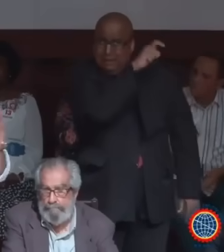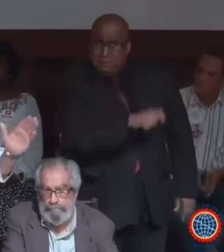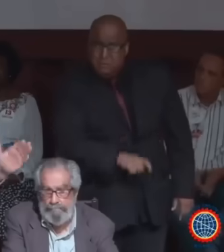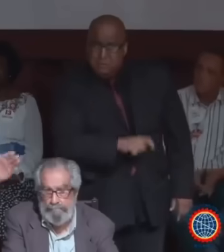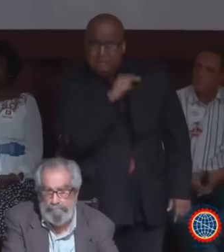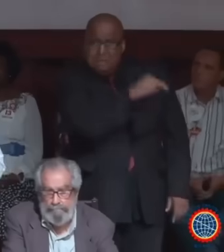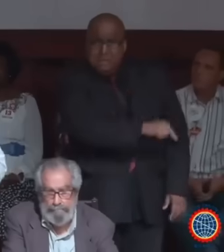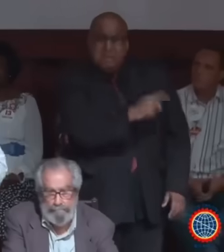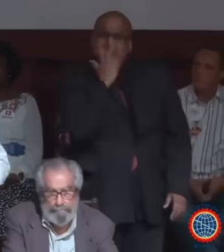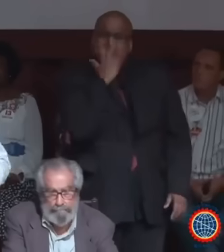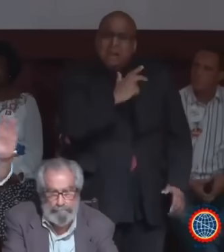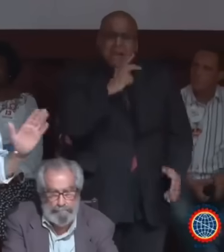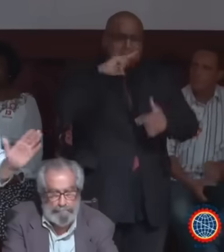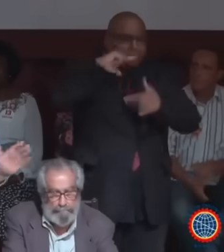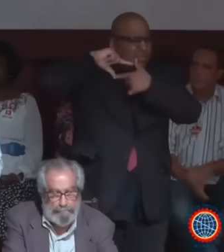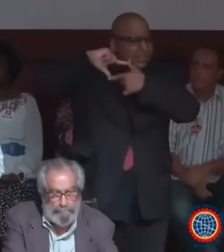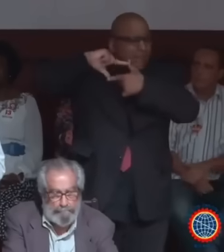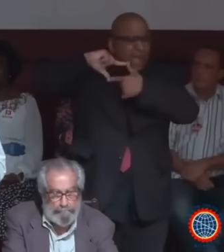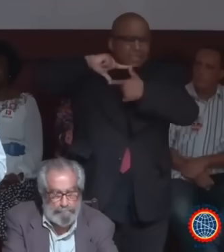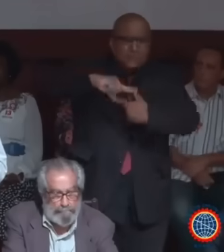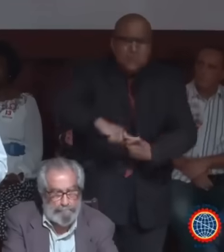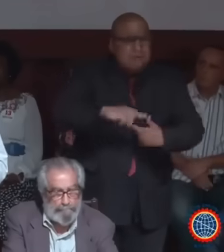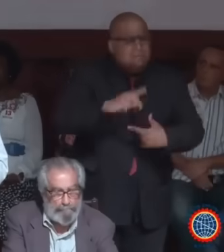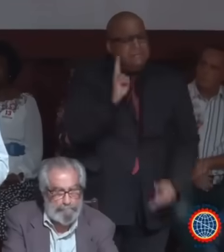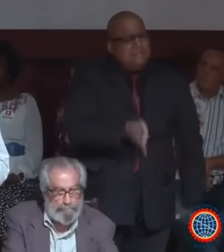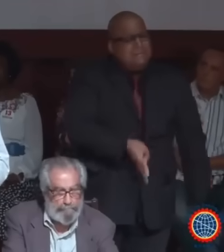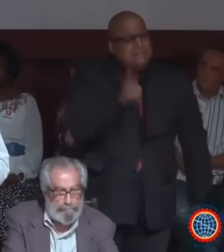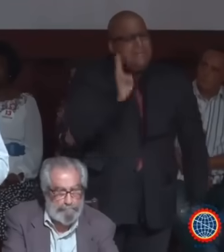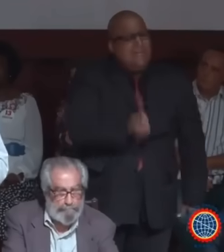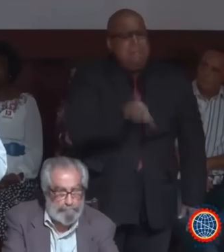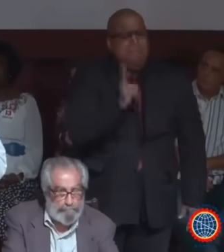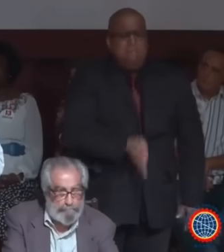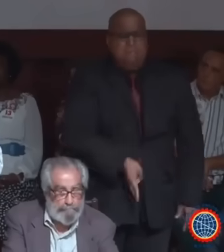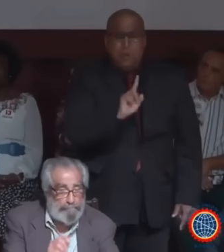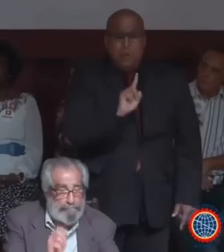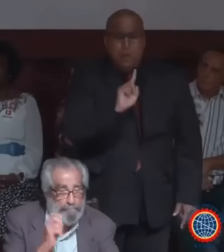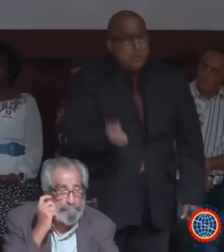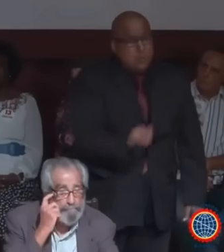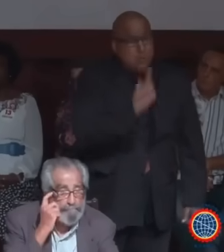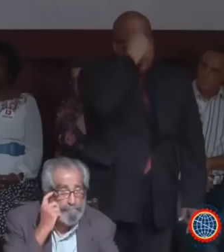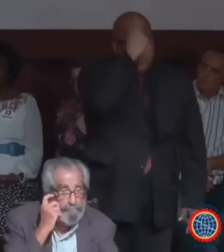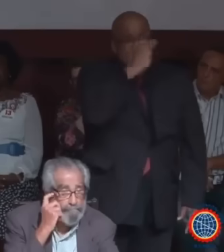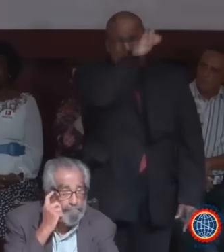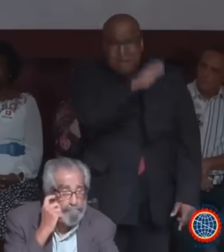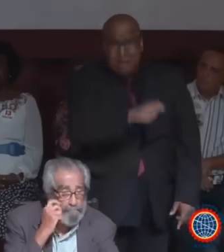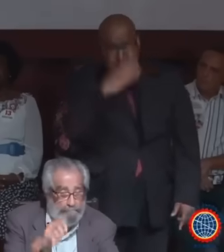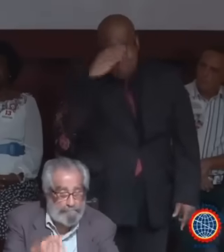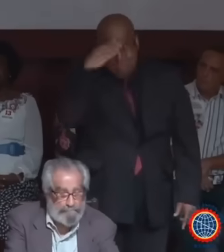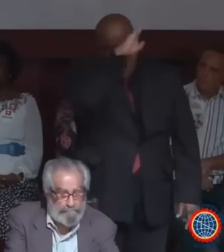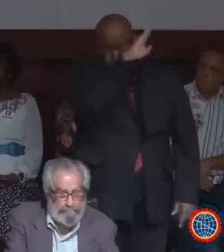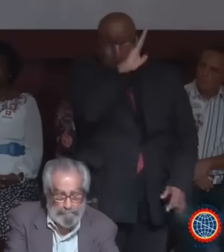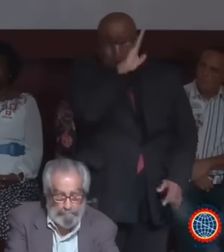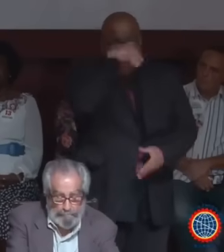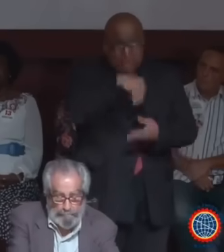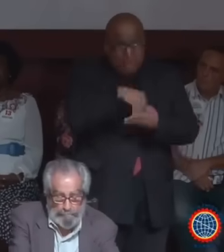de uma regressividade a toda a prova. A única herança que ele representa do regime militar